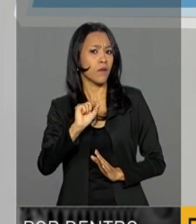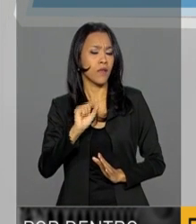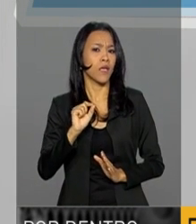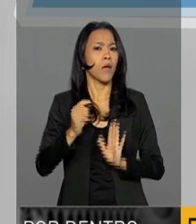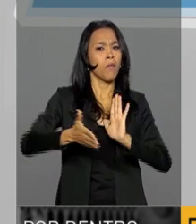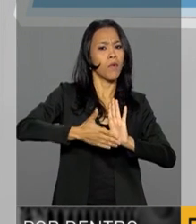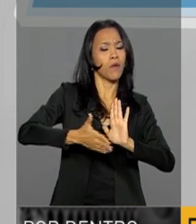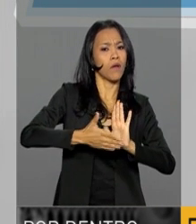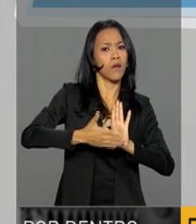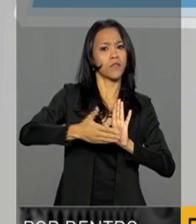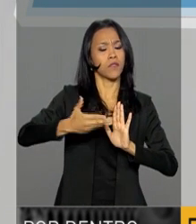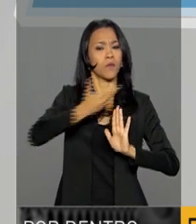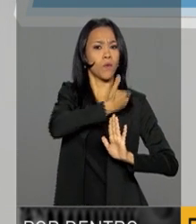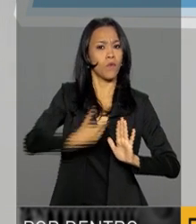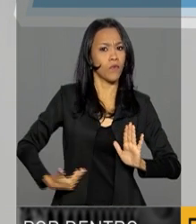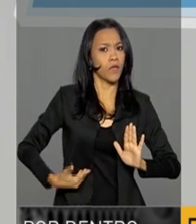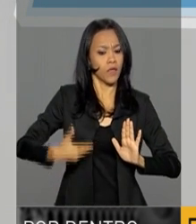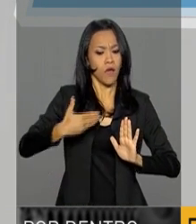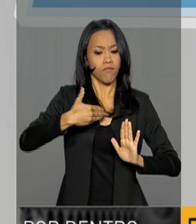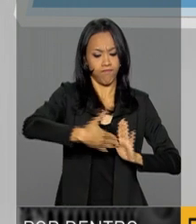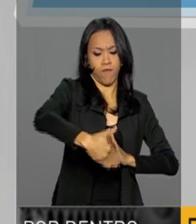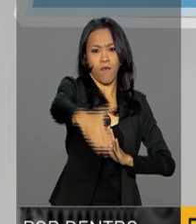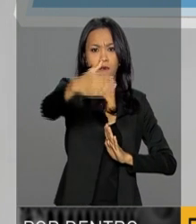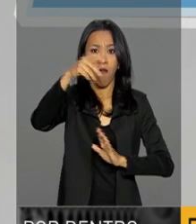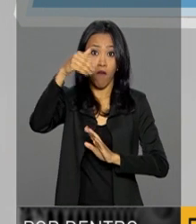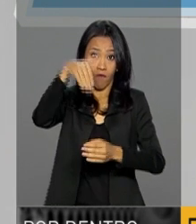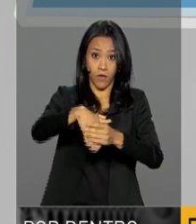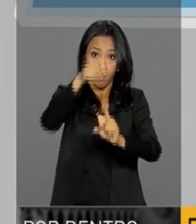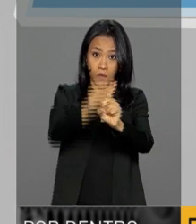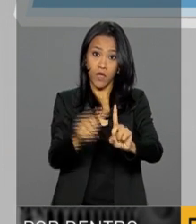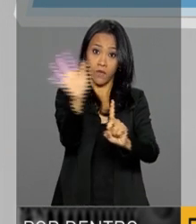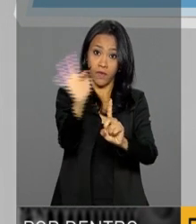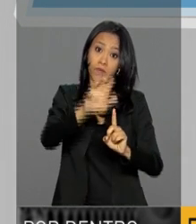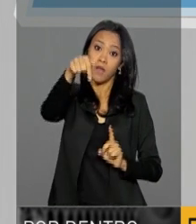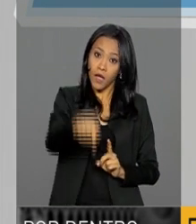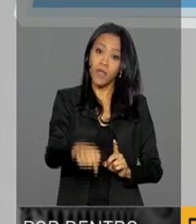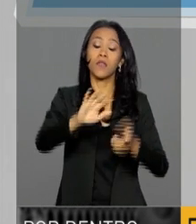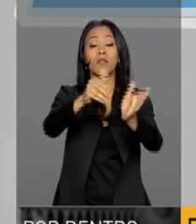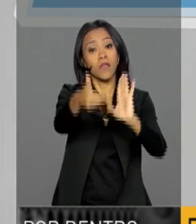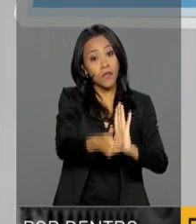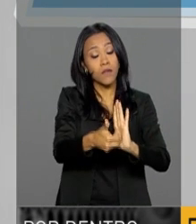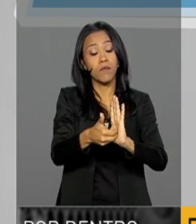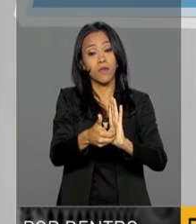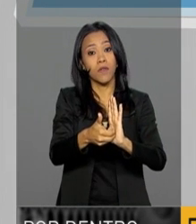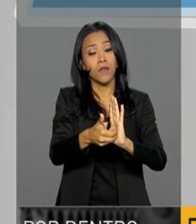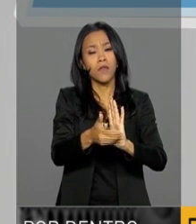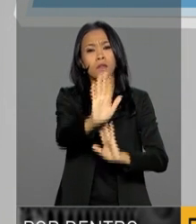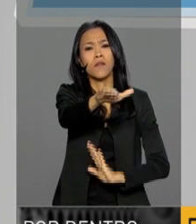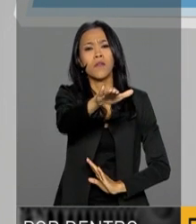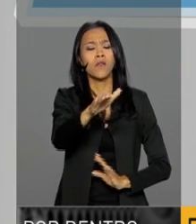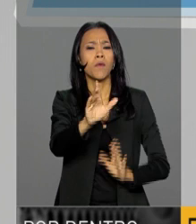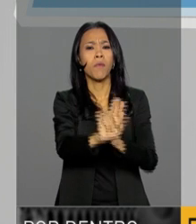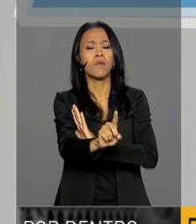proposta do governo ser votada ainda no mês de fevereiro aqui na câmara dos deputados o ministro se